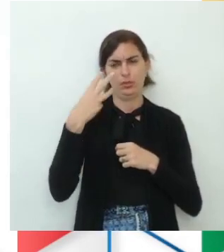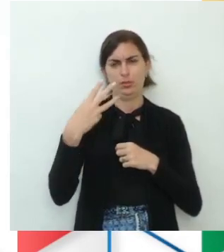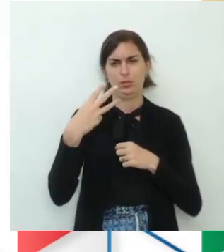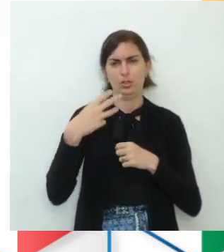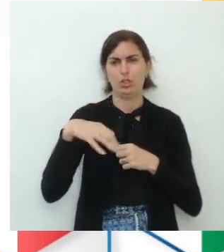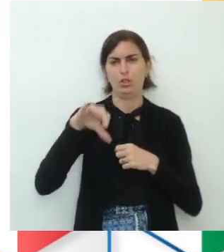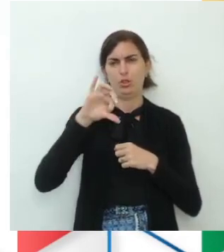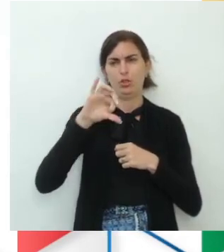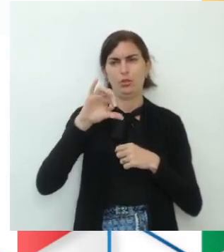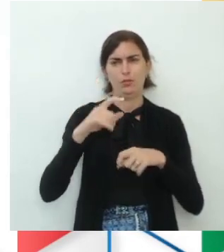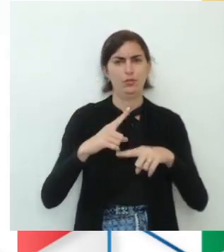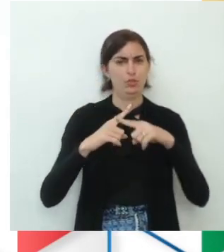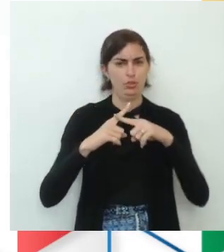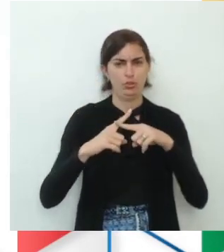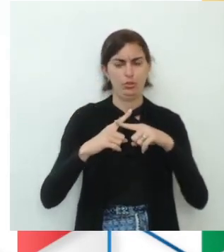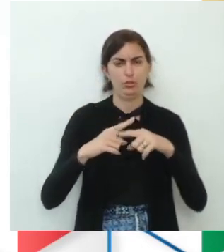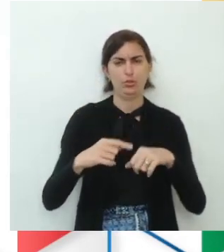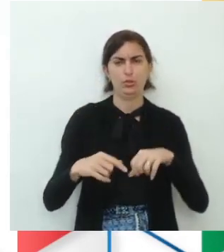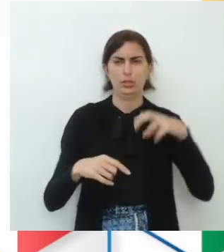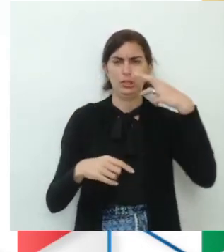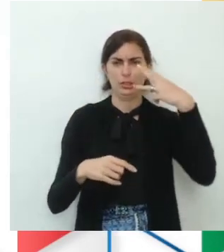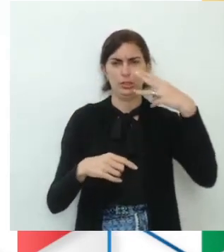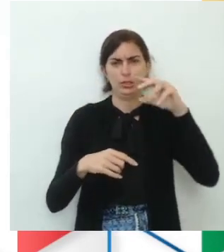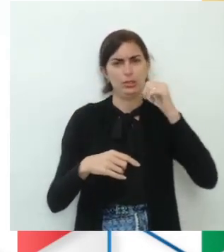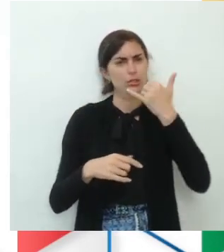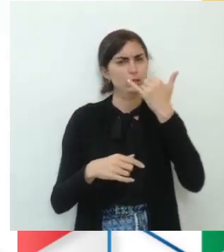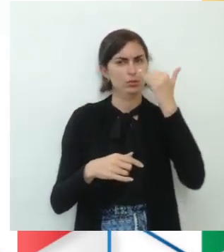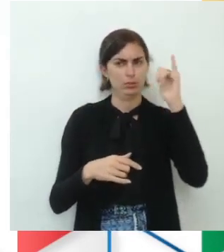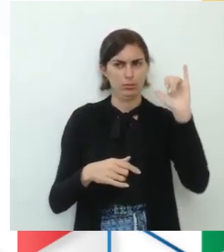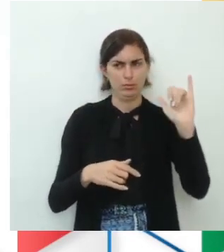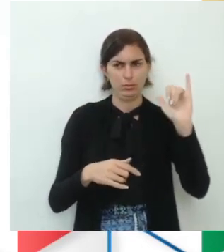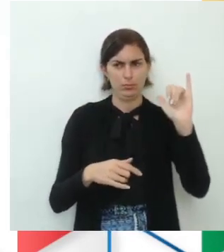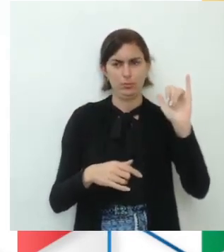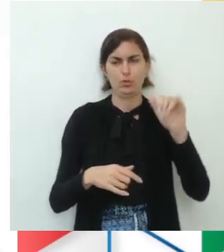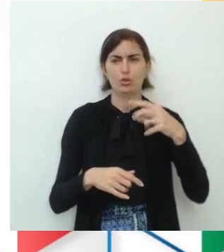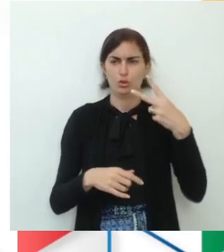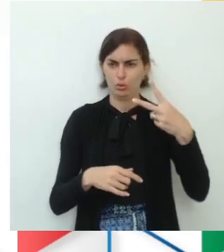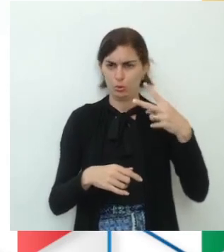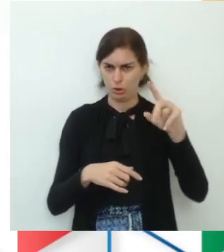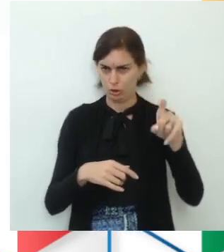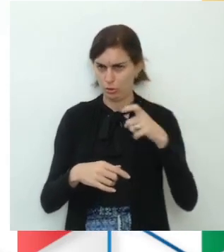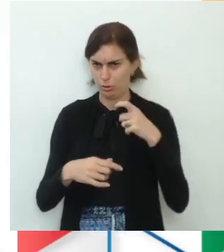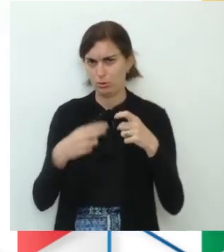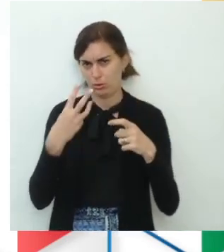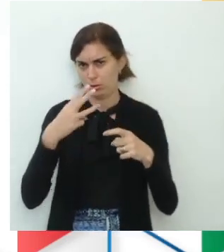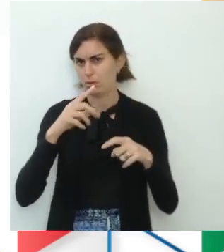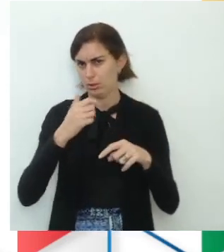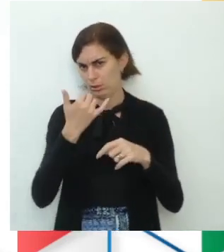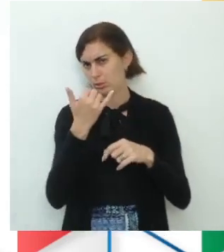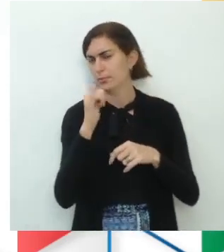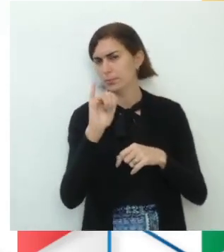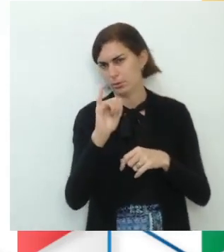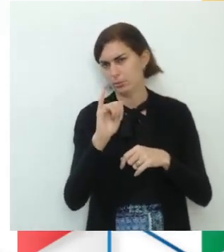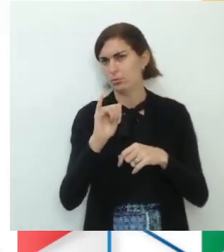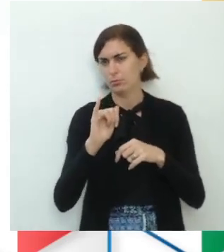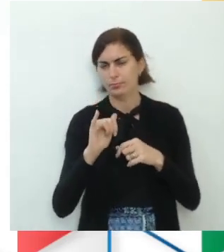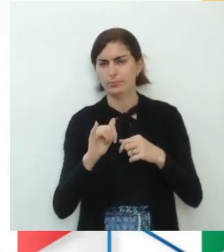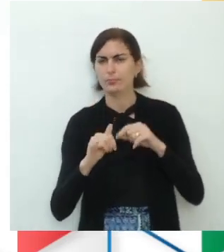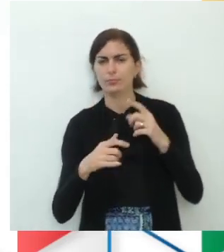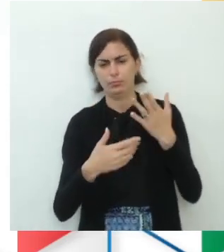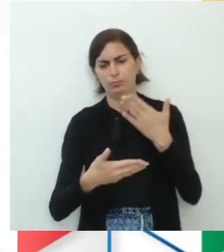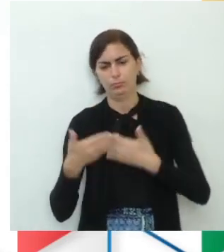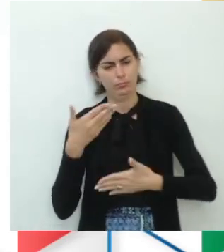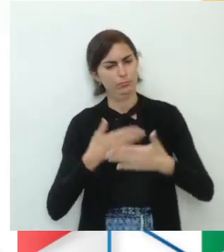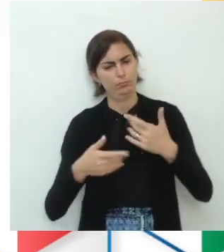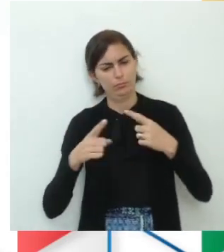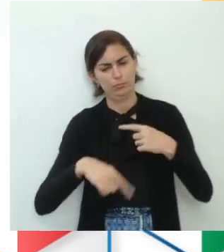é x, 3y, tá? 2x, 3y, ok? Isso quer dizer que na